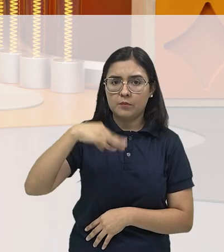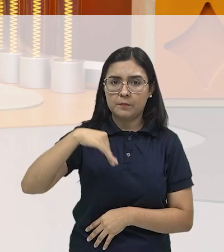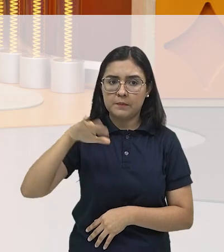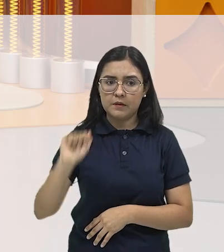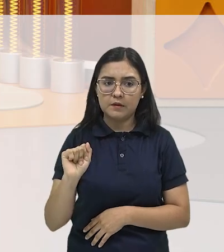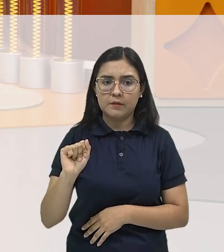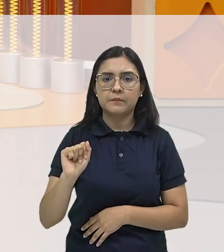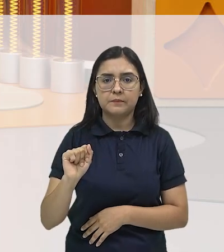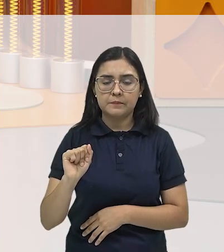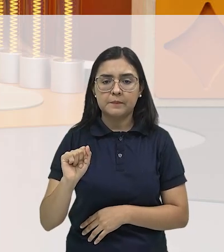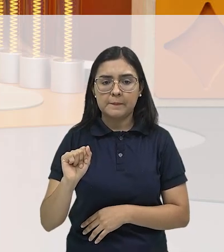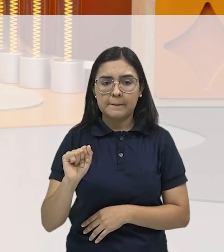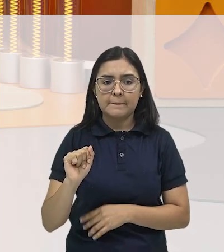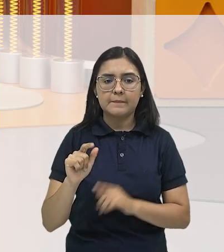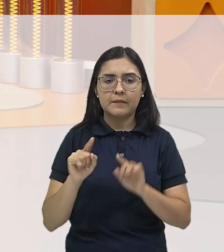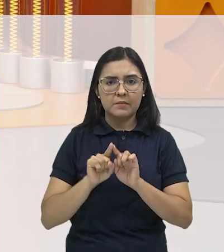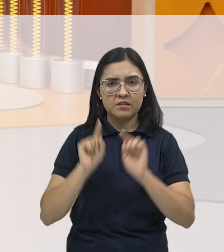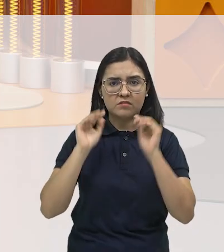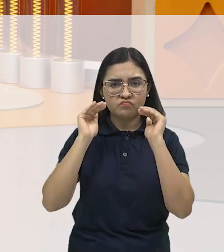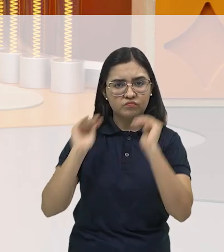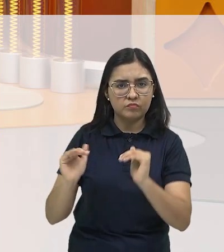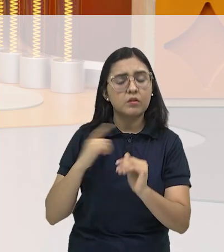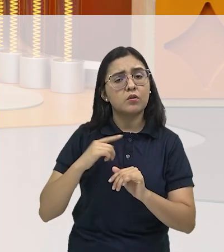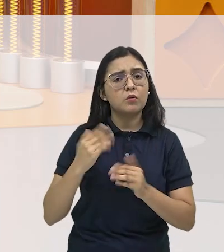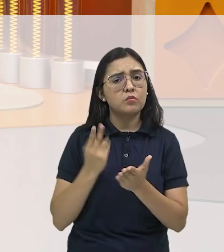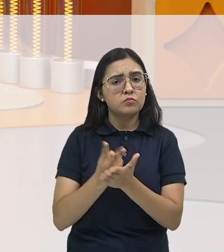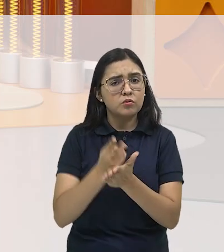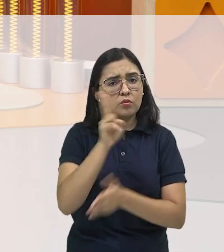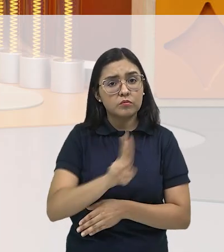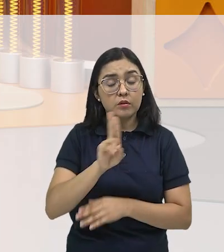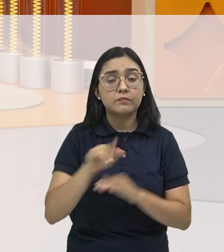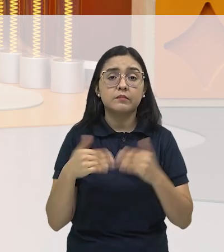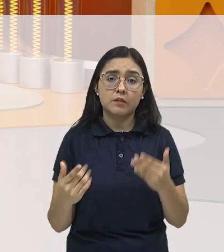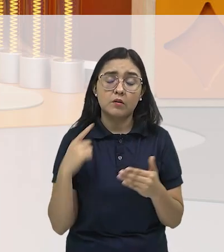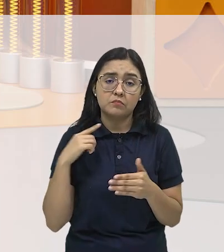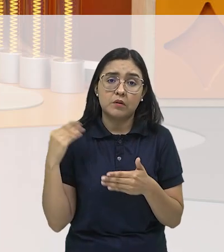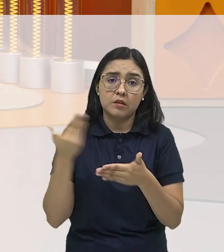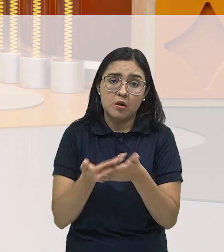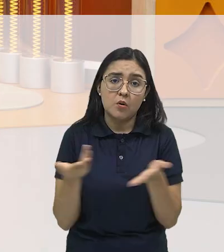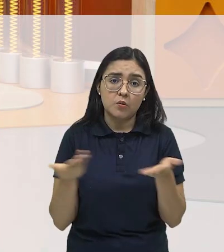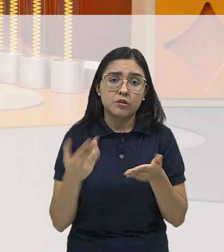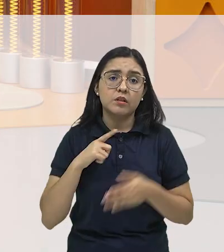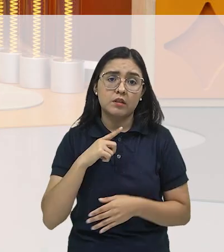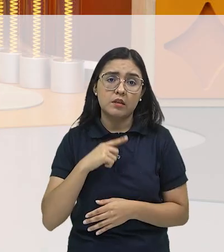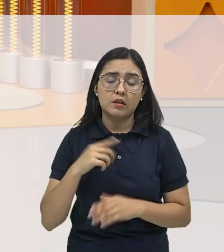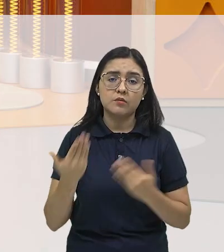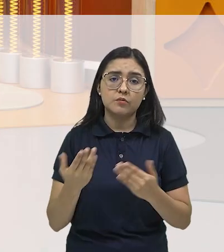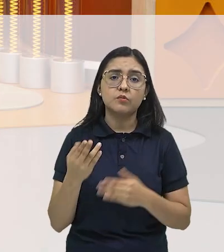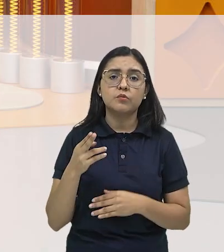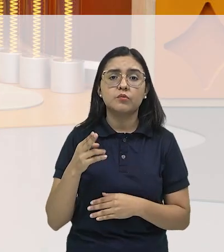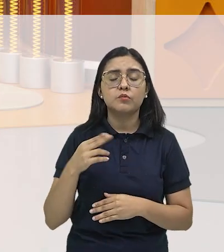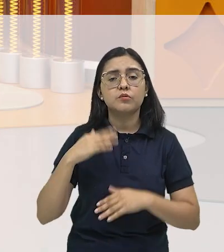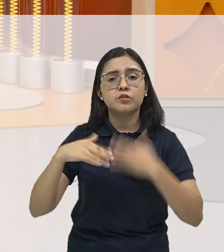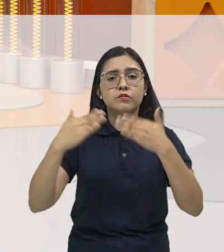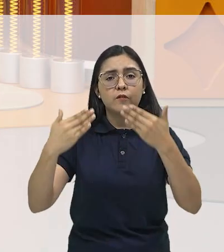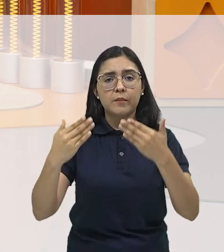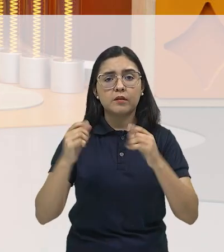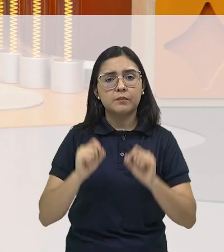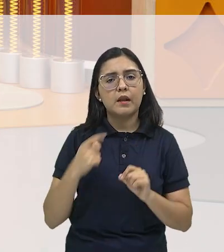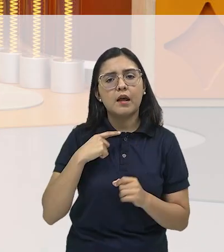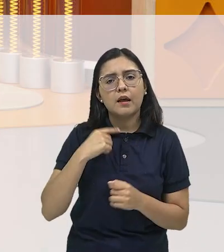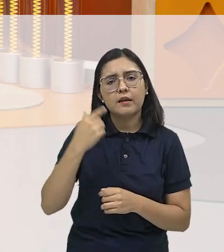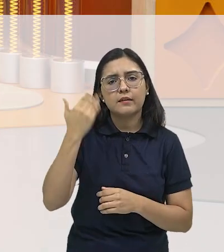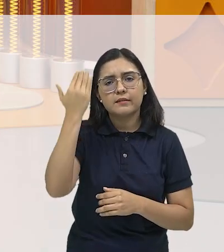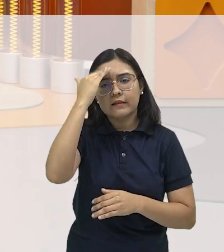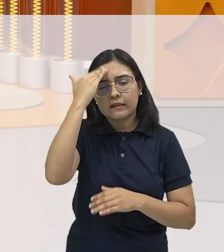os mandos da igreja e continuava utilizando. E graças a isso a gente tem, né, o desenvolvimento da anatomia para se entender o corpo humano, para se